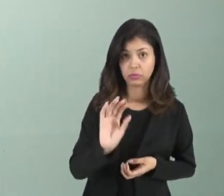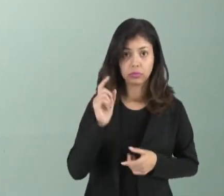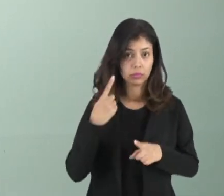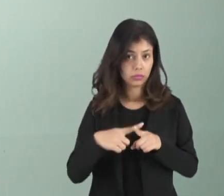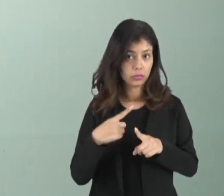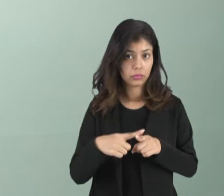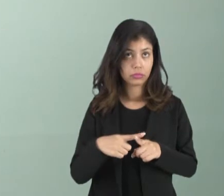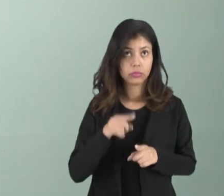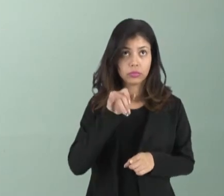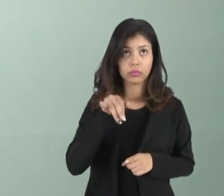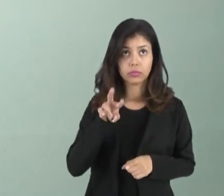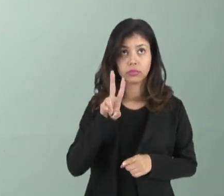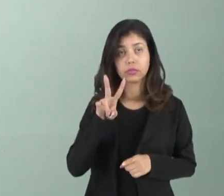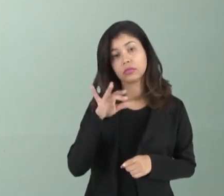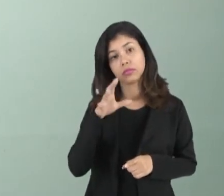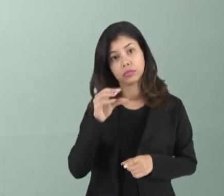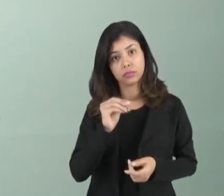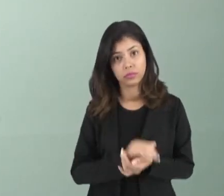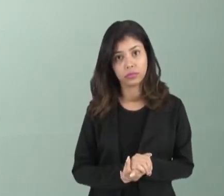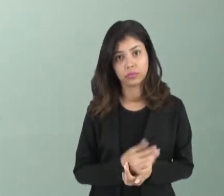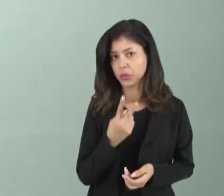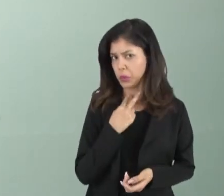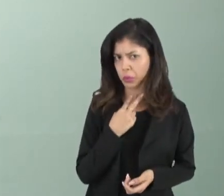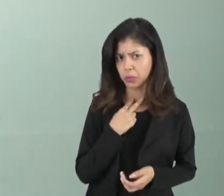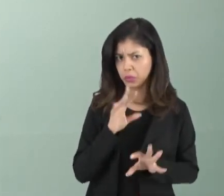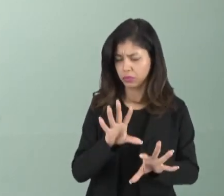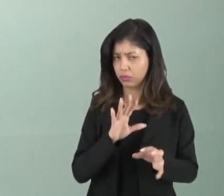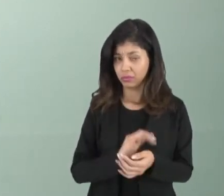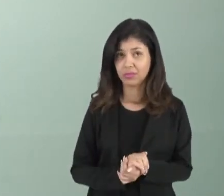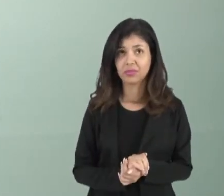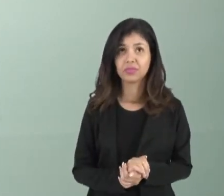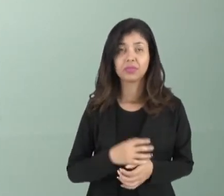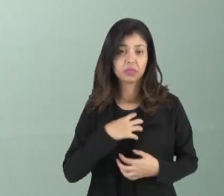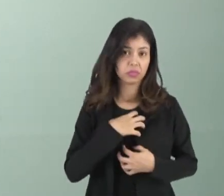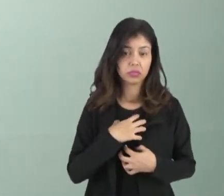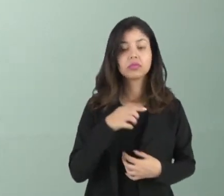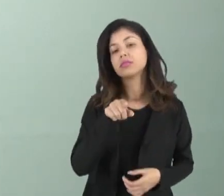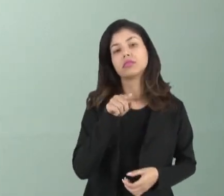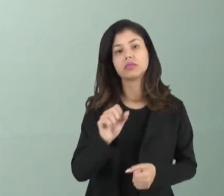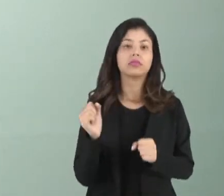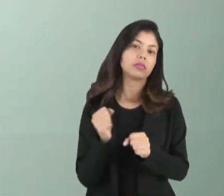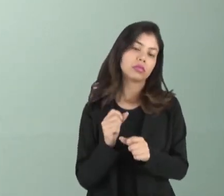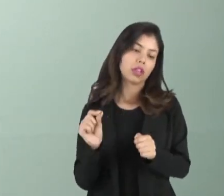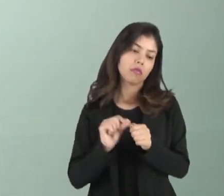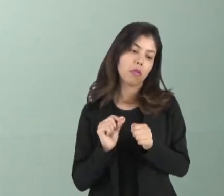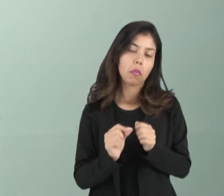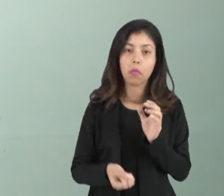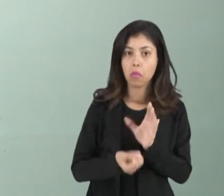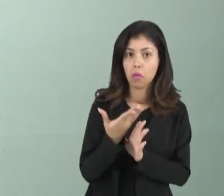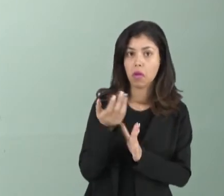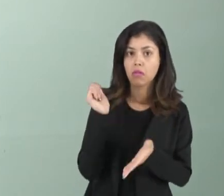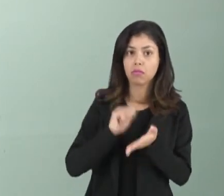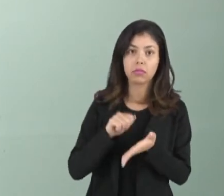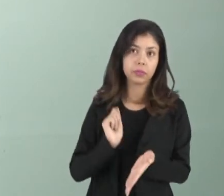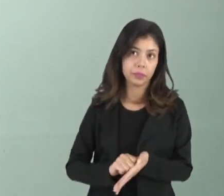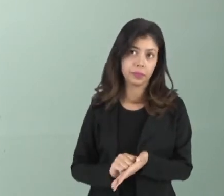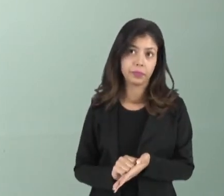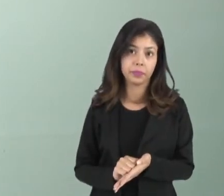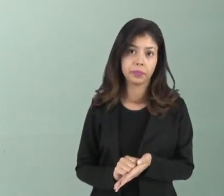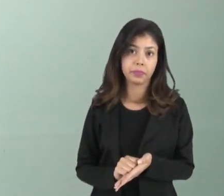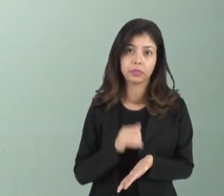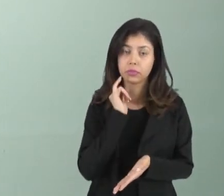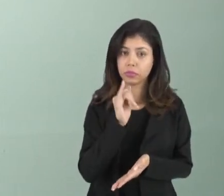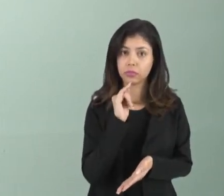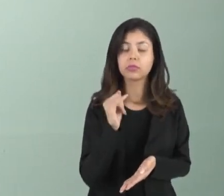aquilo é o quê? Uma invenção. Tá? Então, não pode. No momento que você constrói, vamos supor que você vai escrever uma narrativa de